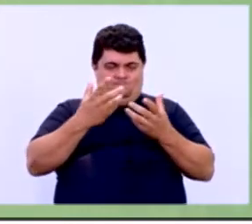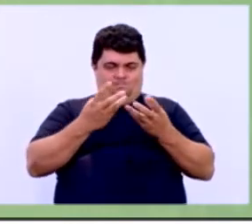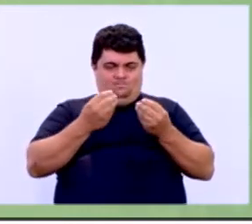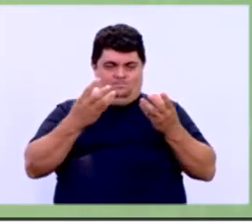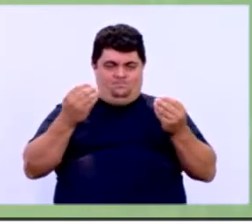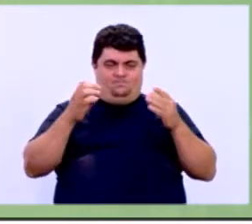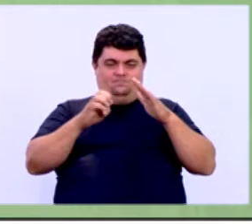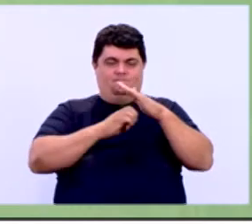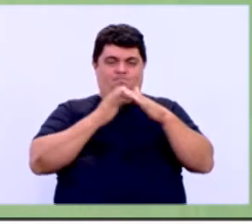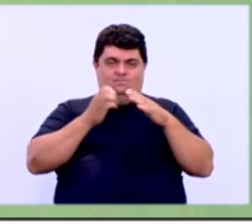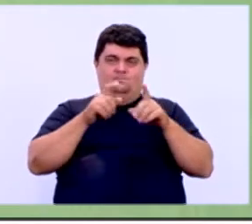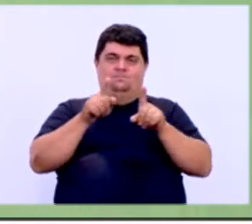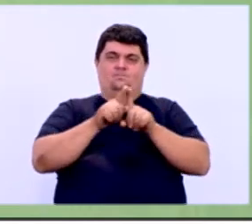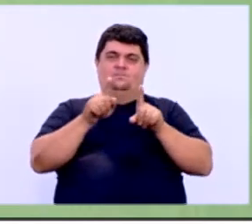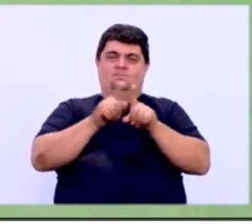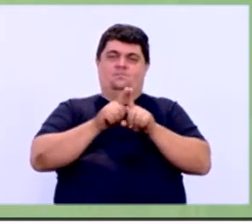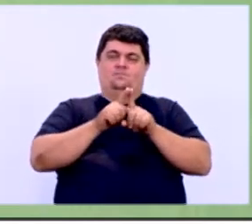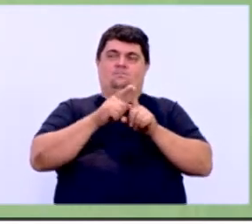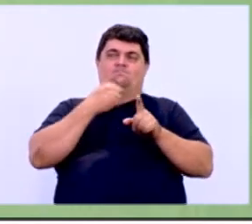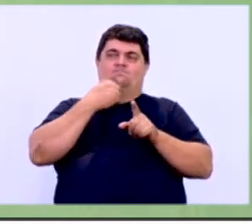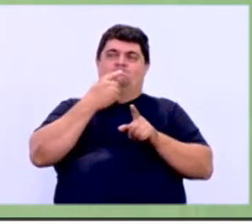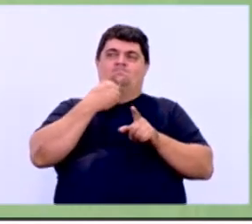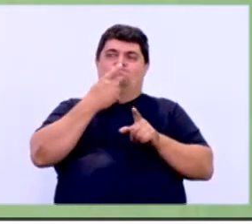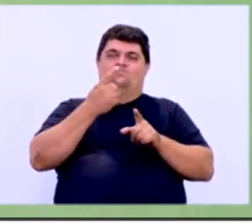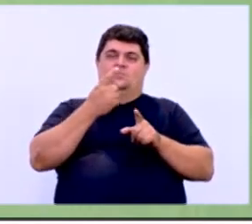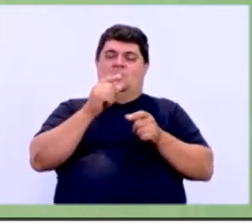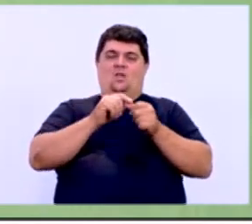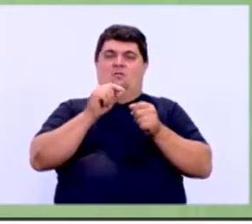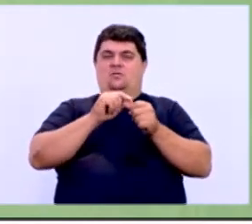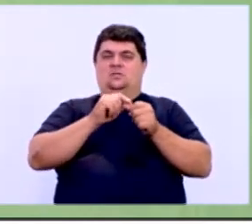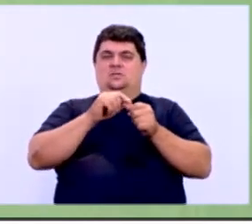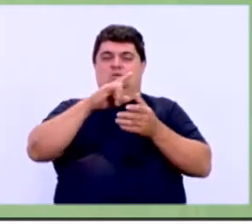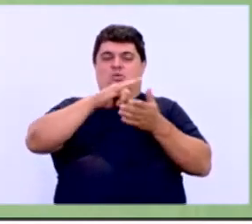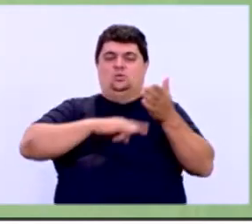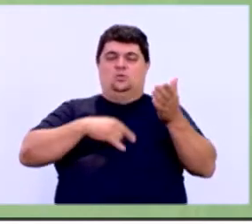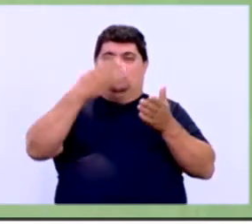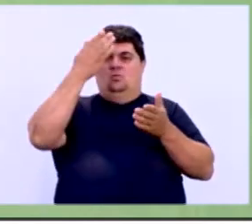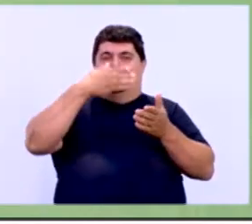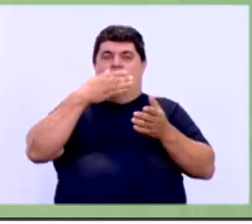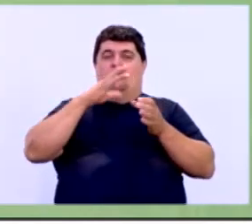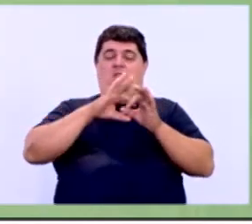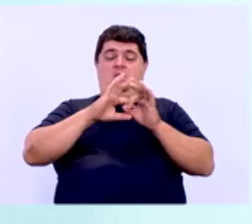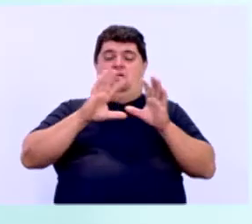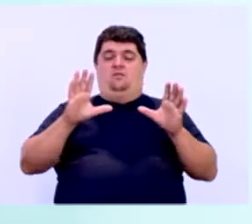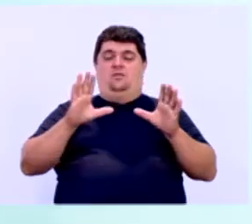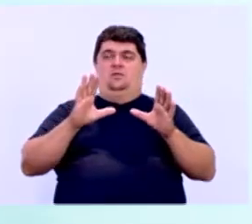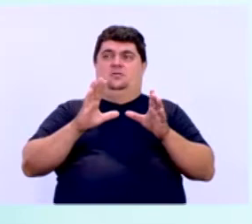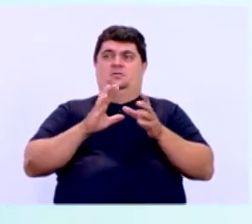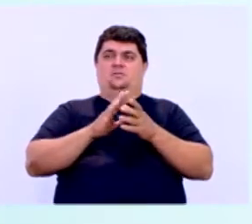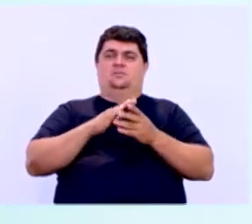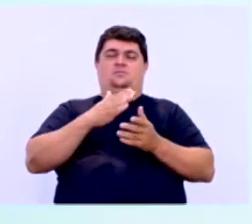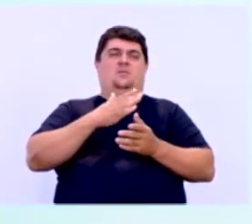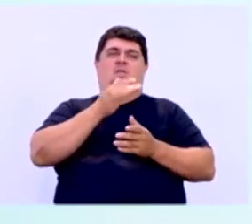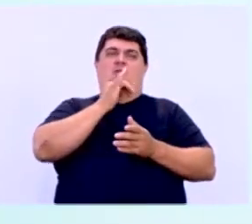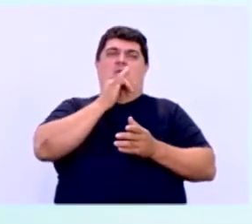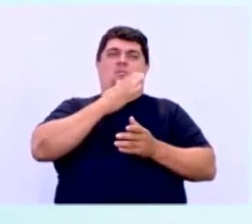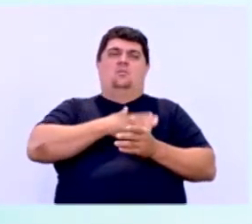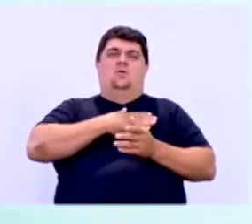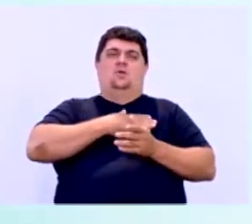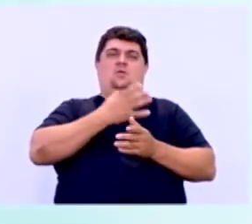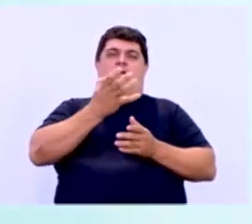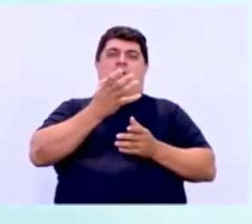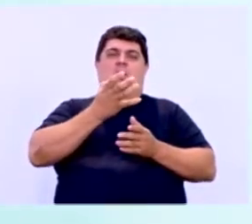a empresa em impedir, dificultar em certidões. Por exemplo, a minha empresa quer participar de